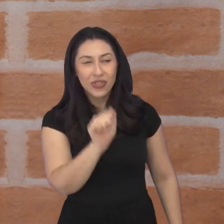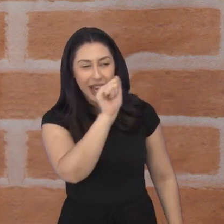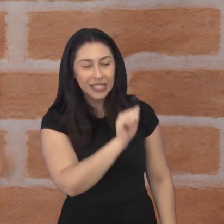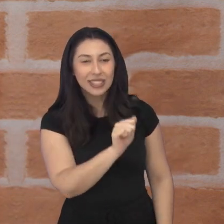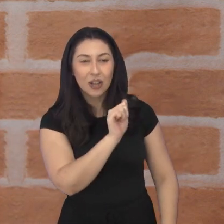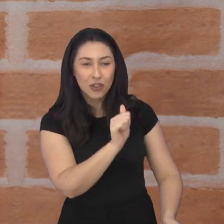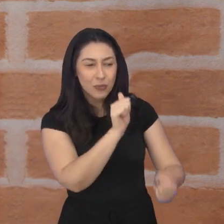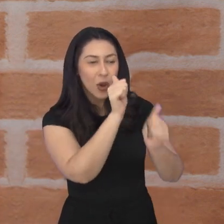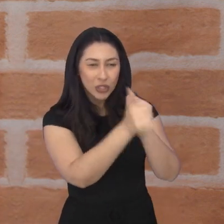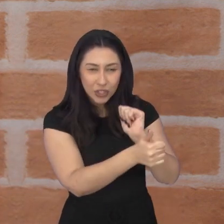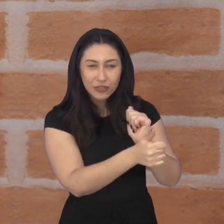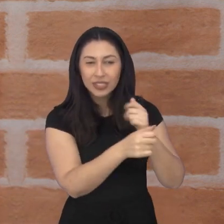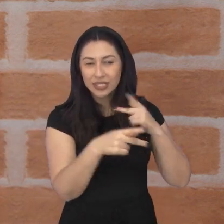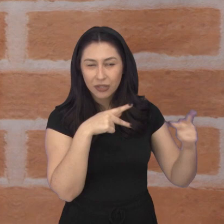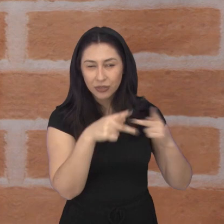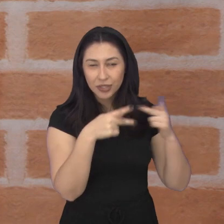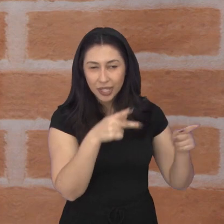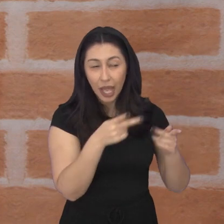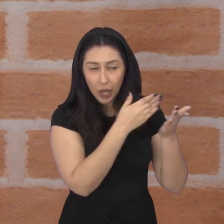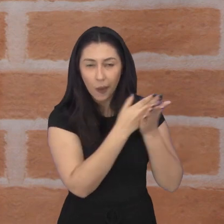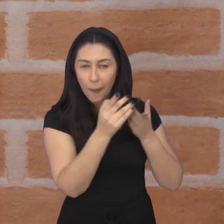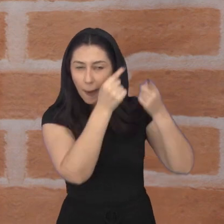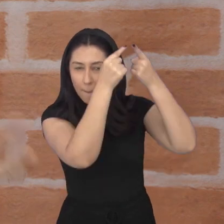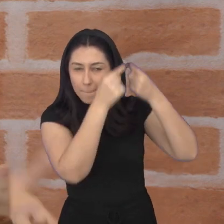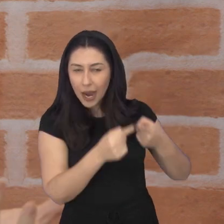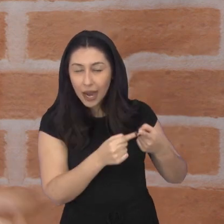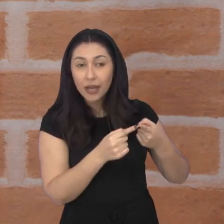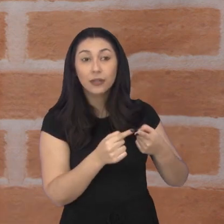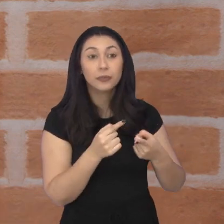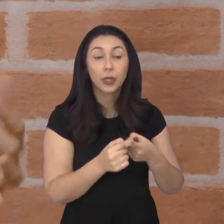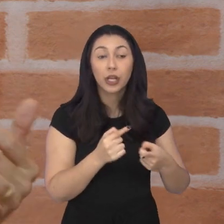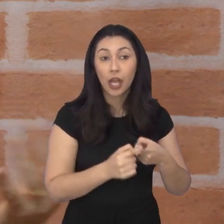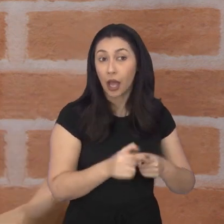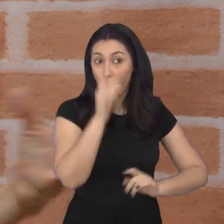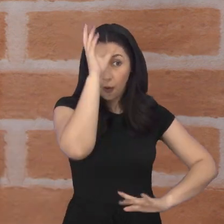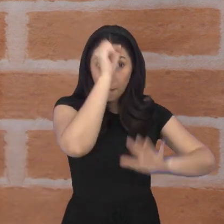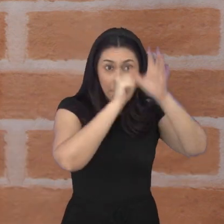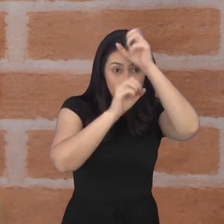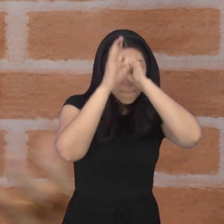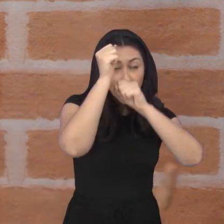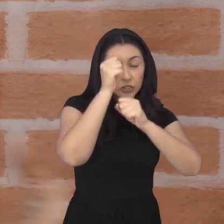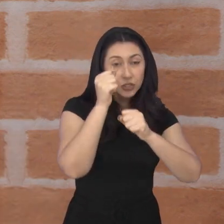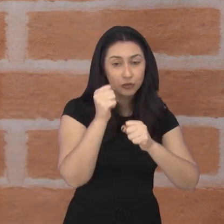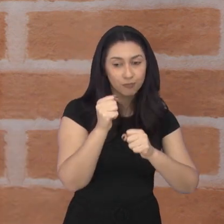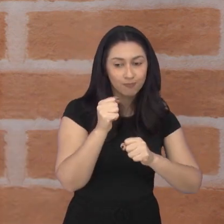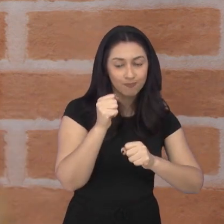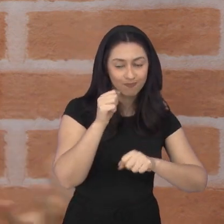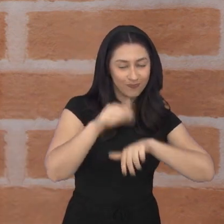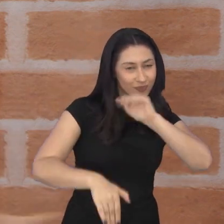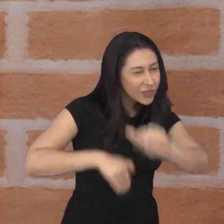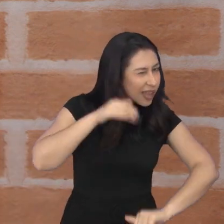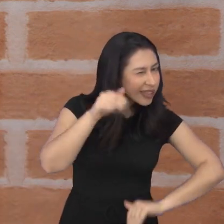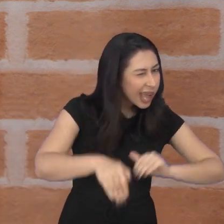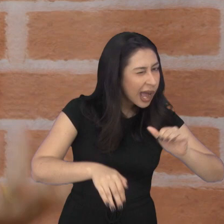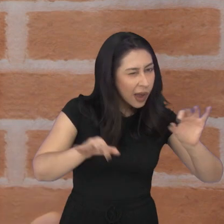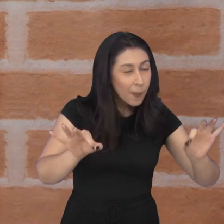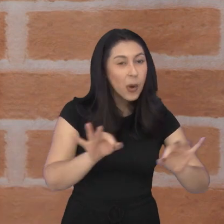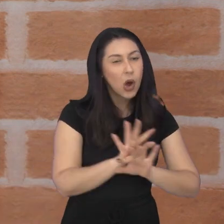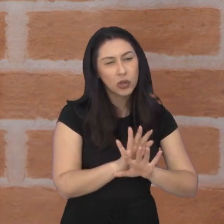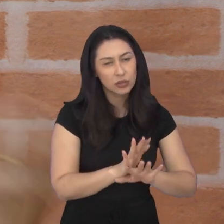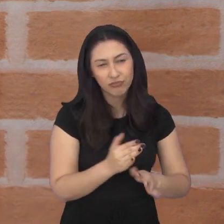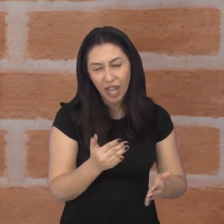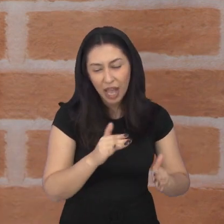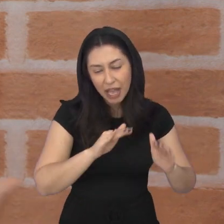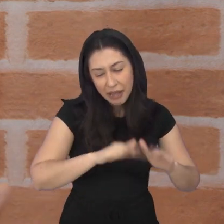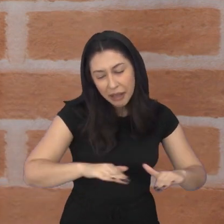que é a natação mais treinamento, um pouquinho mais competitivo, né, que depois que você aprende o básico, que é mais recreativo, que é importante, aquela parte que você é